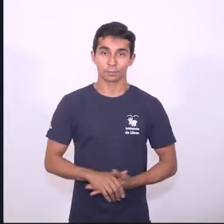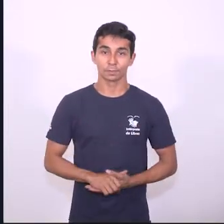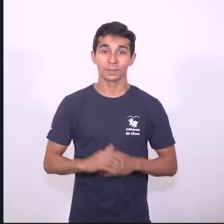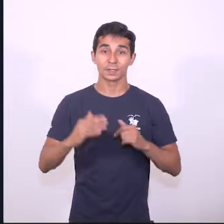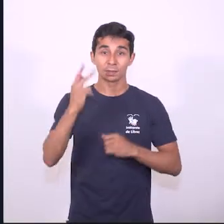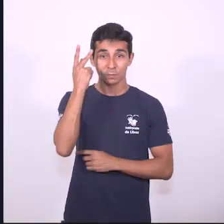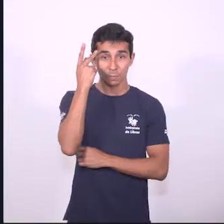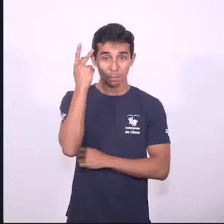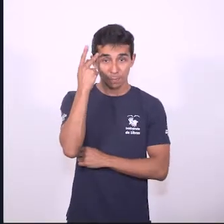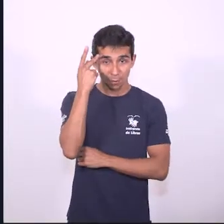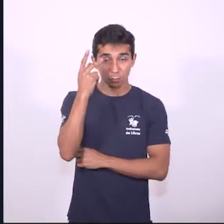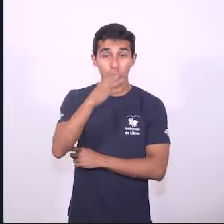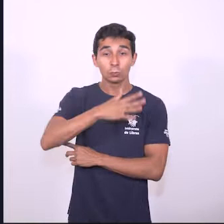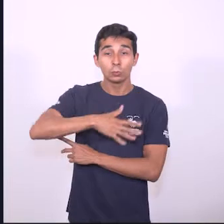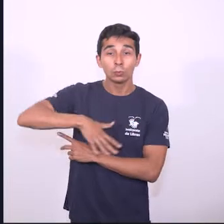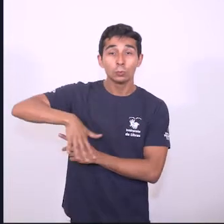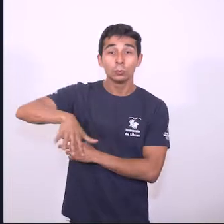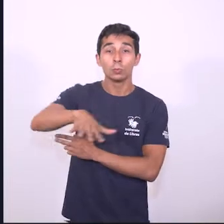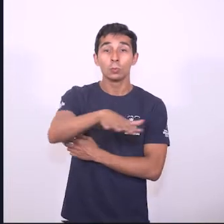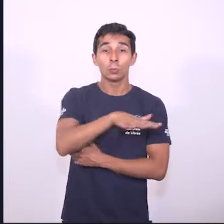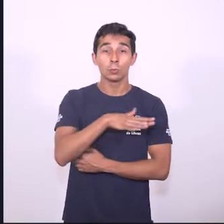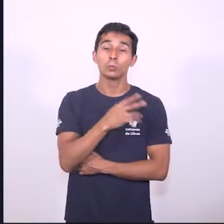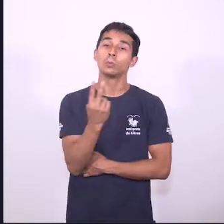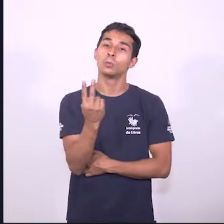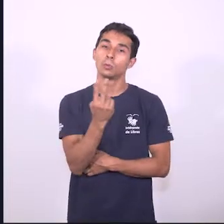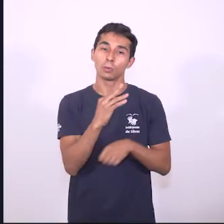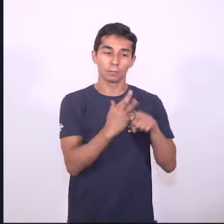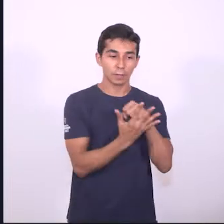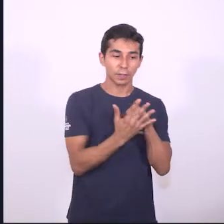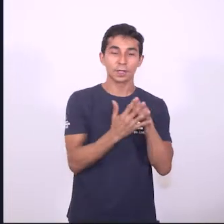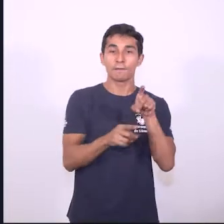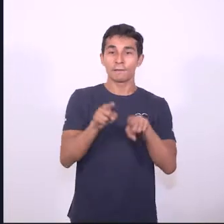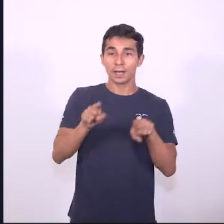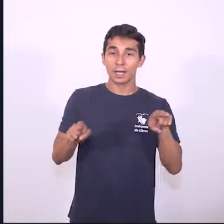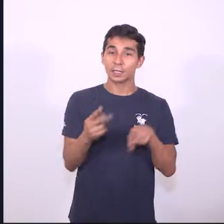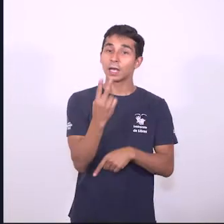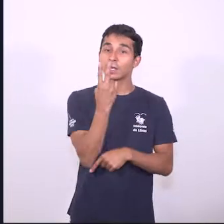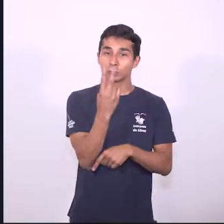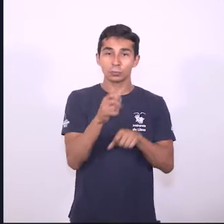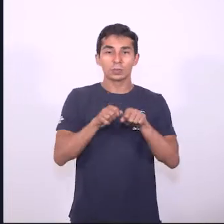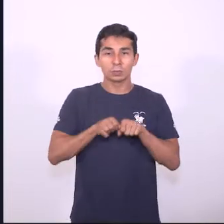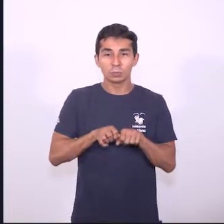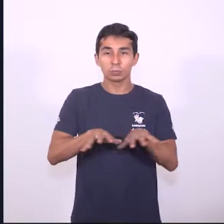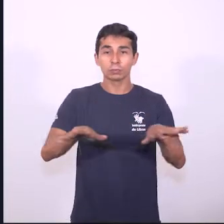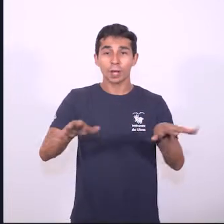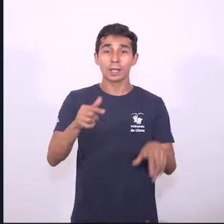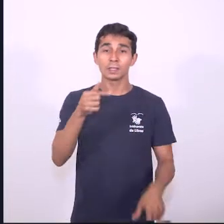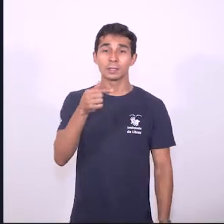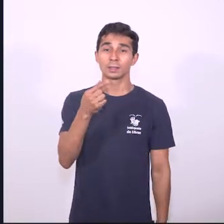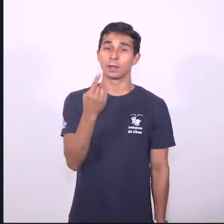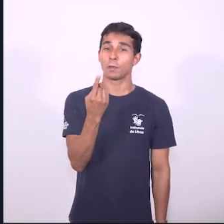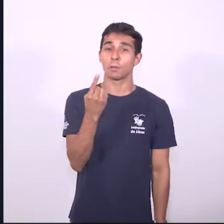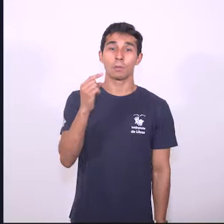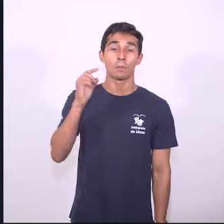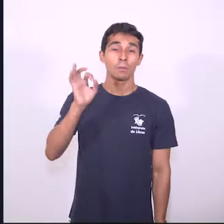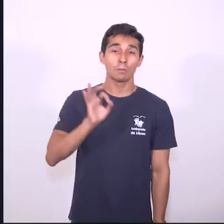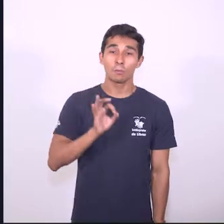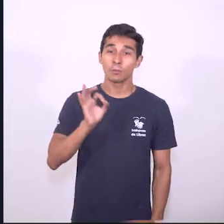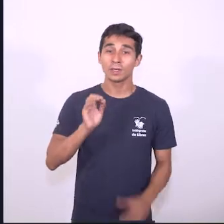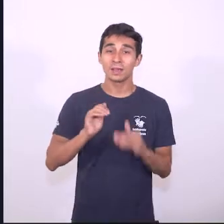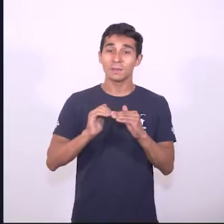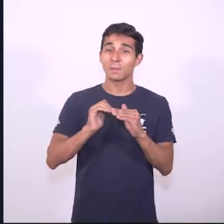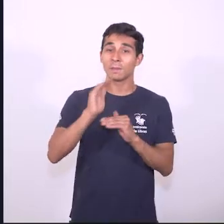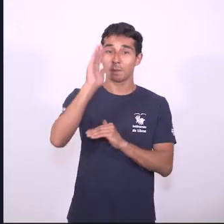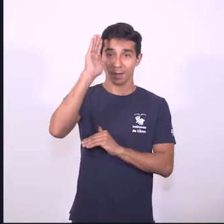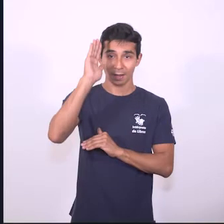de São Paulo, nós temos as duas variantes com mais de 71% a presença dos vírus com essa